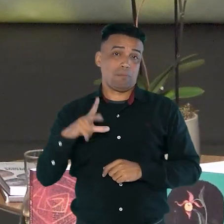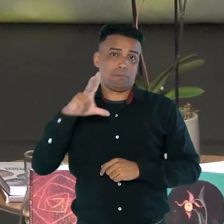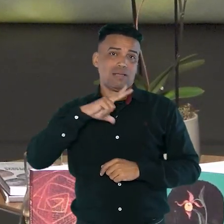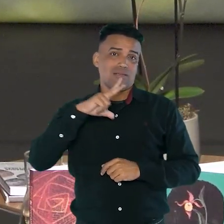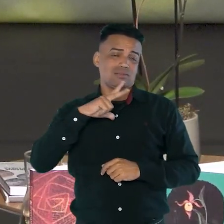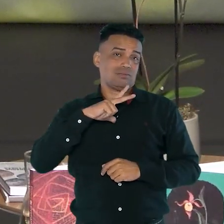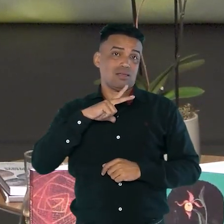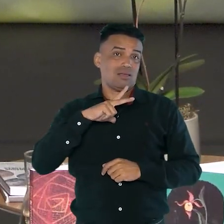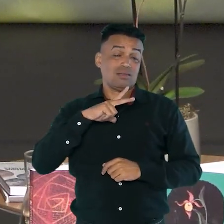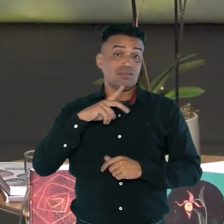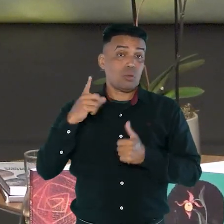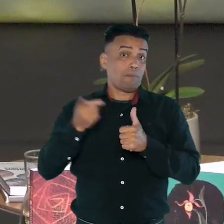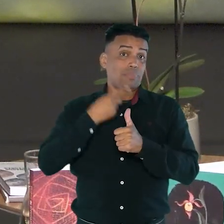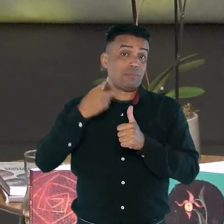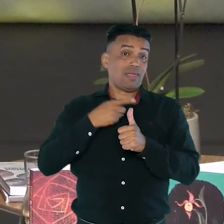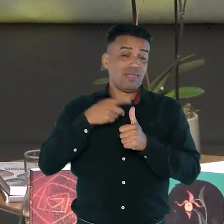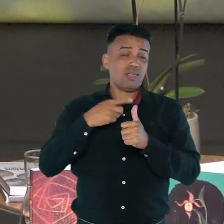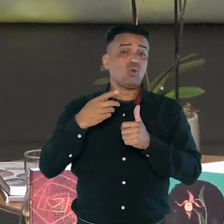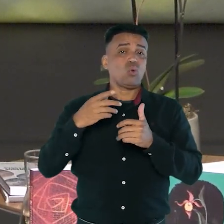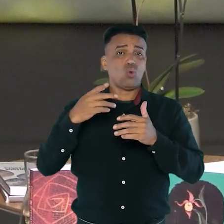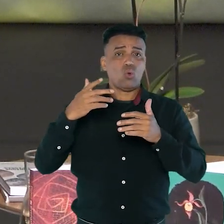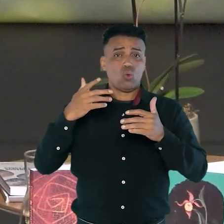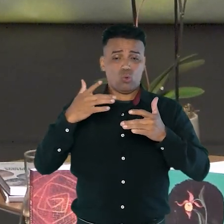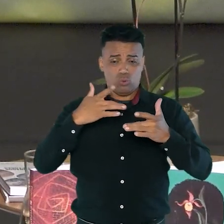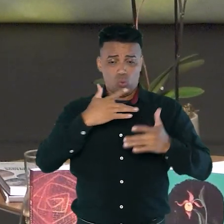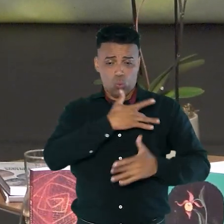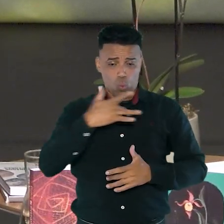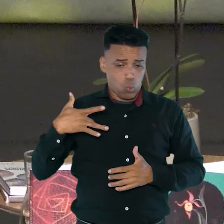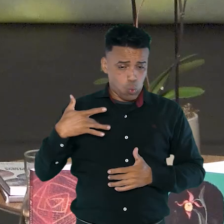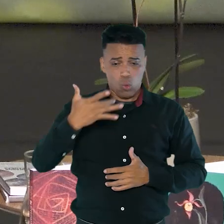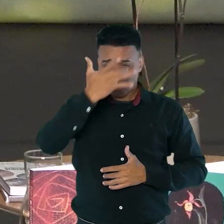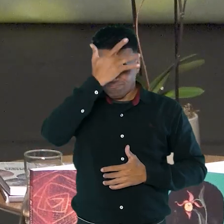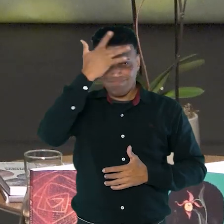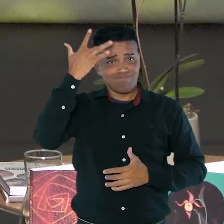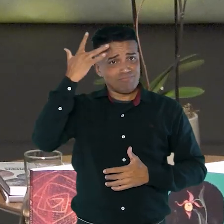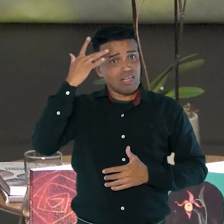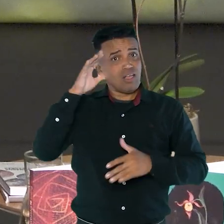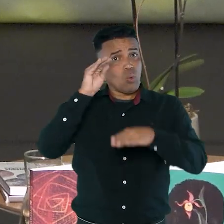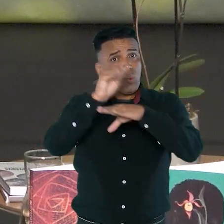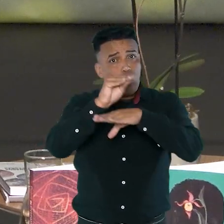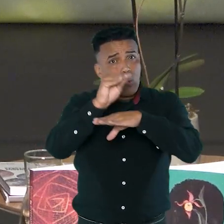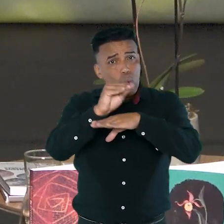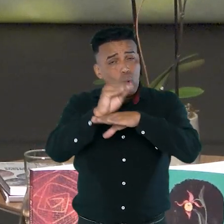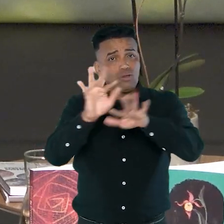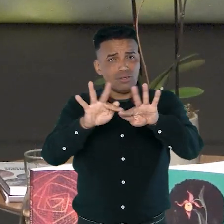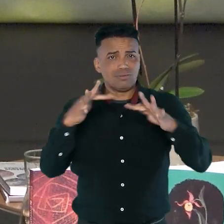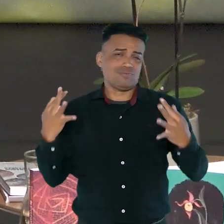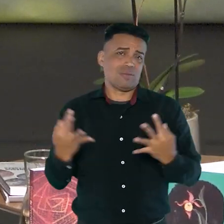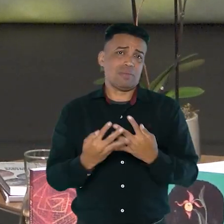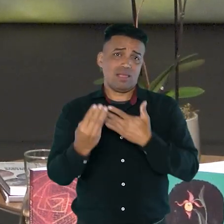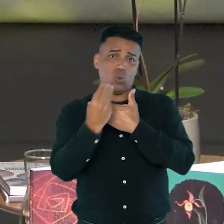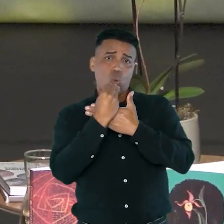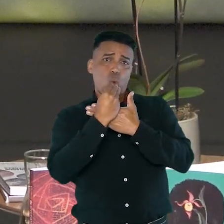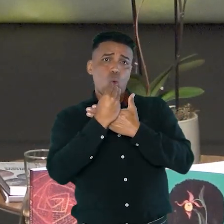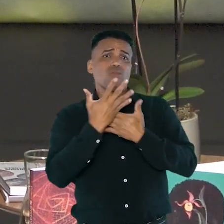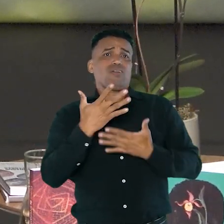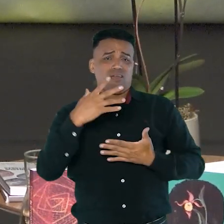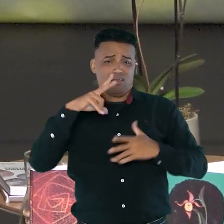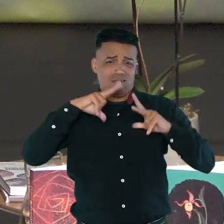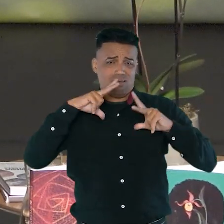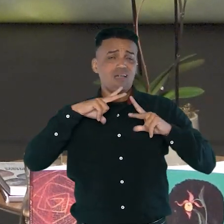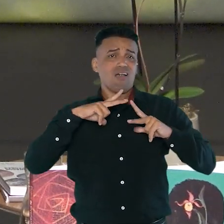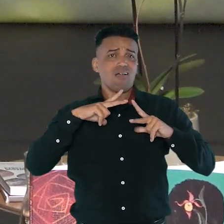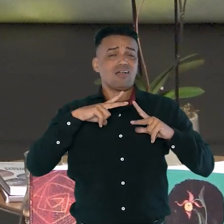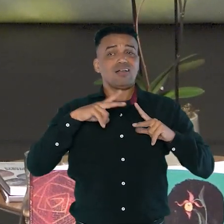Salve-se primeiro. Cuida do seu corpo, cuida da sua mente, cuida da sua família. Você entendeu? As